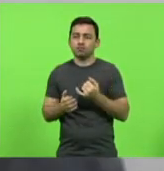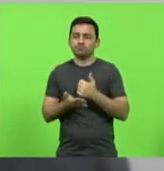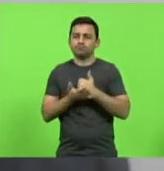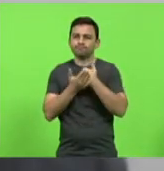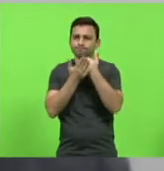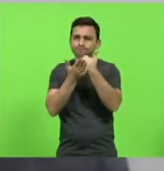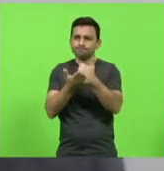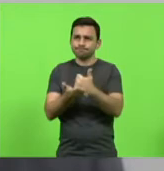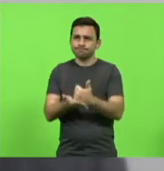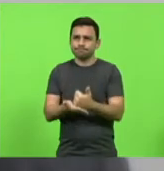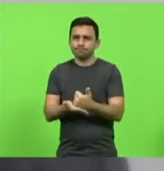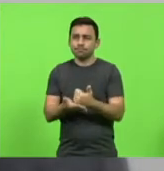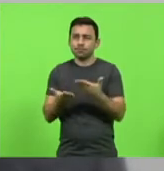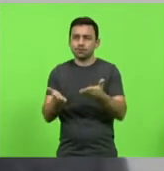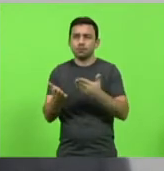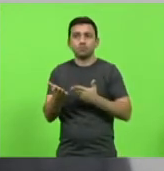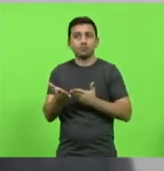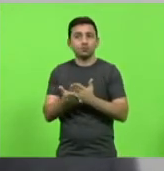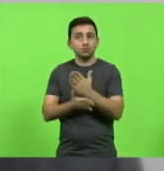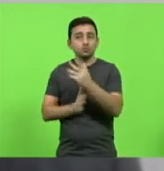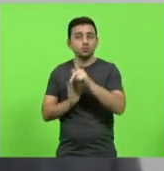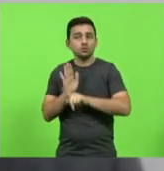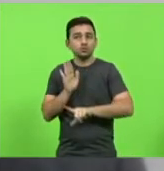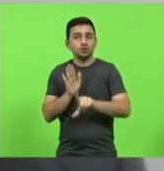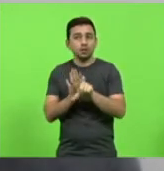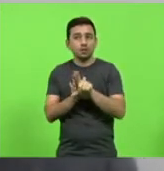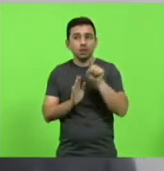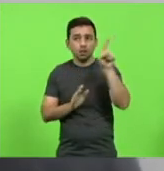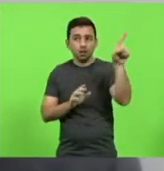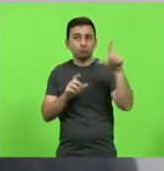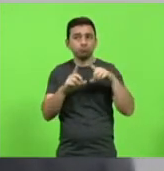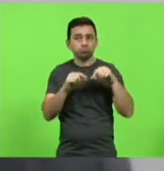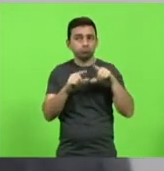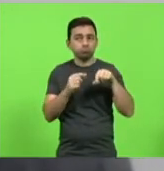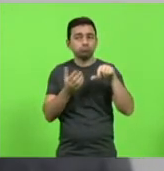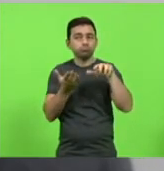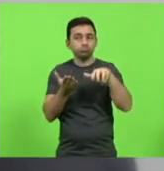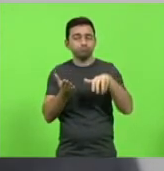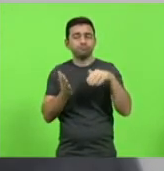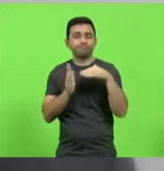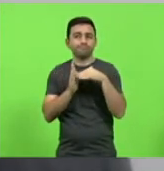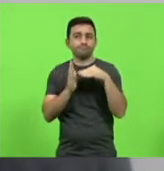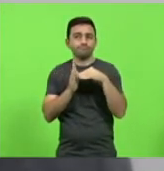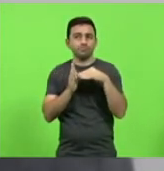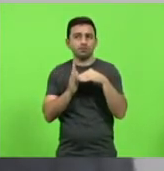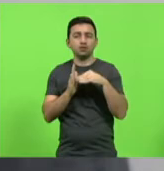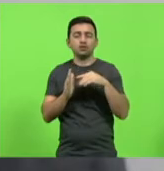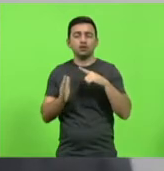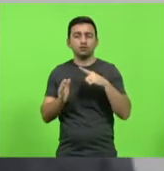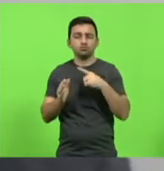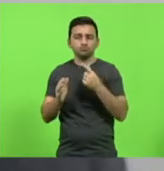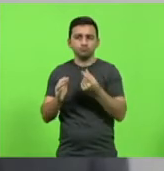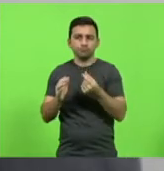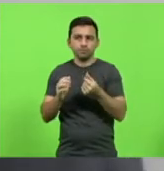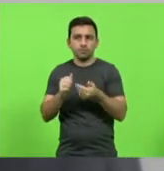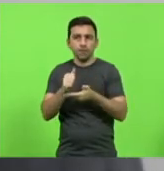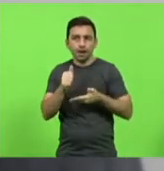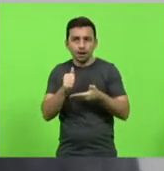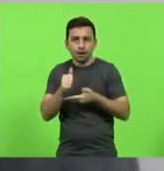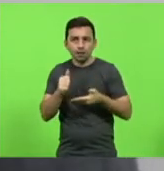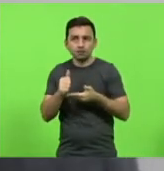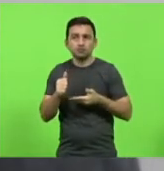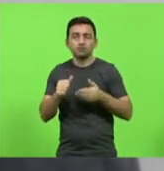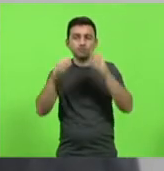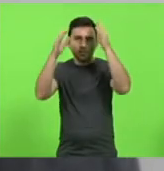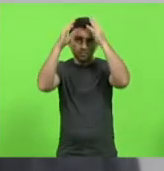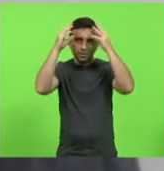que tramita no Senado Federal, instituindo o piso nacional para enfermeiros, técnicos e auxiliares